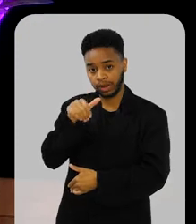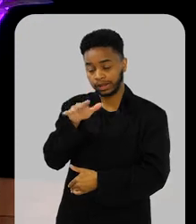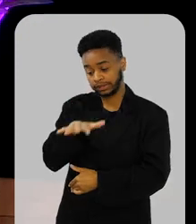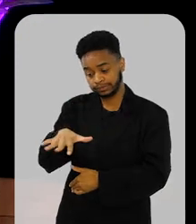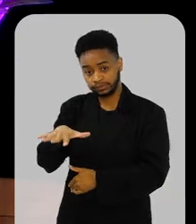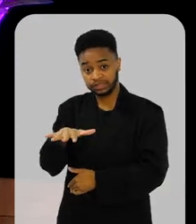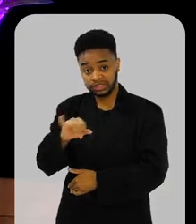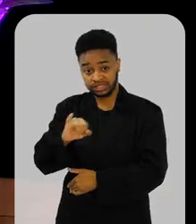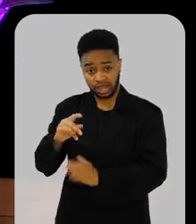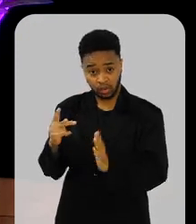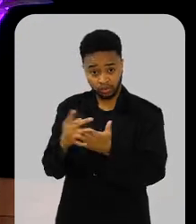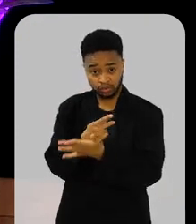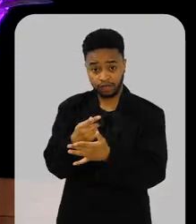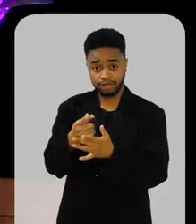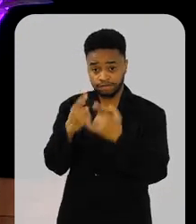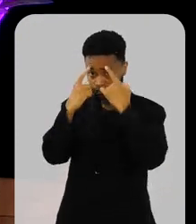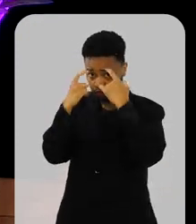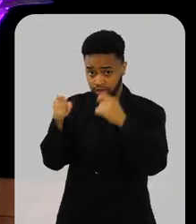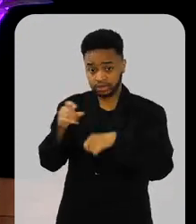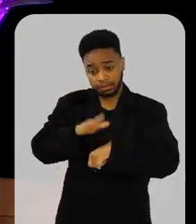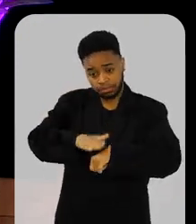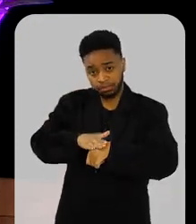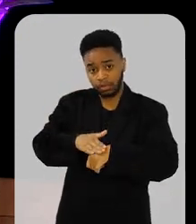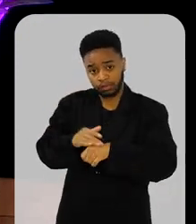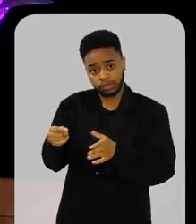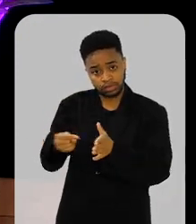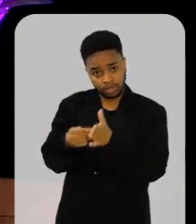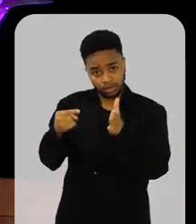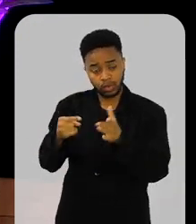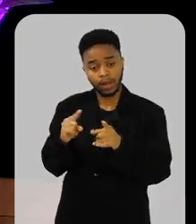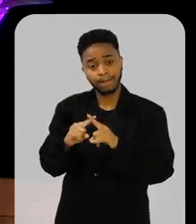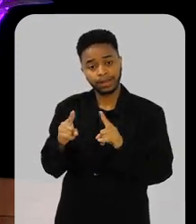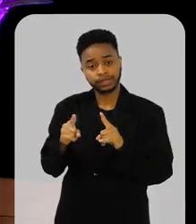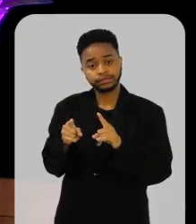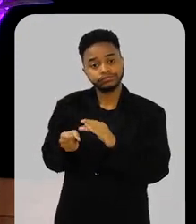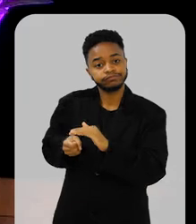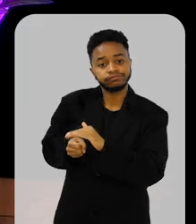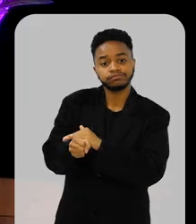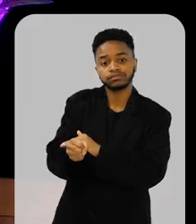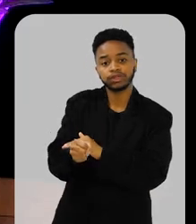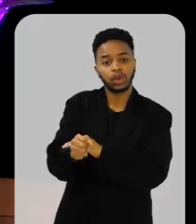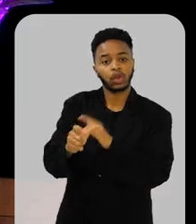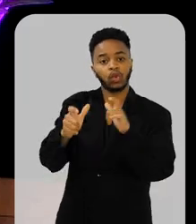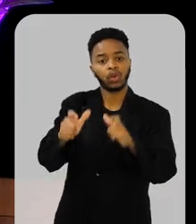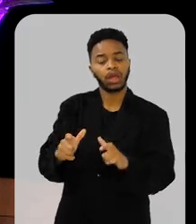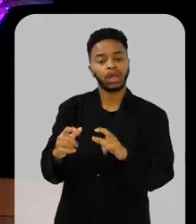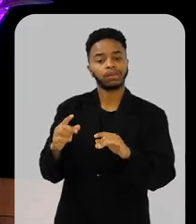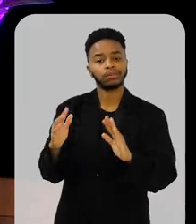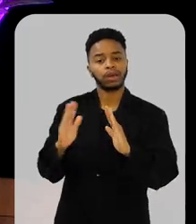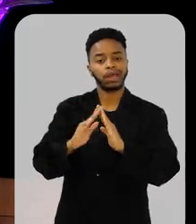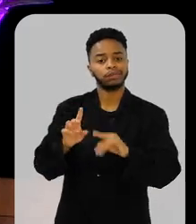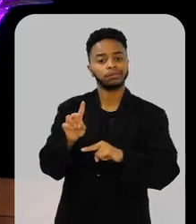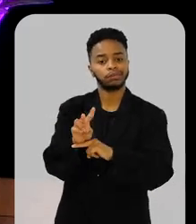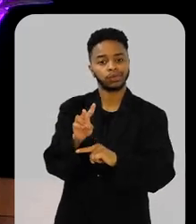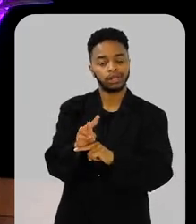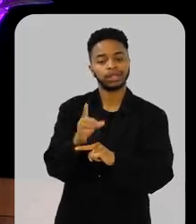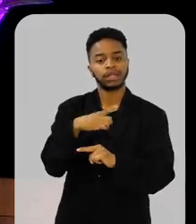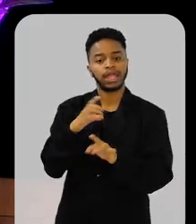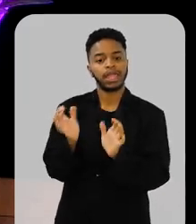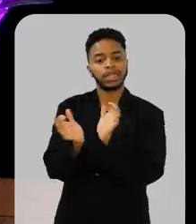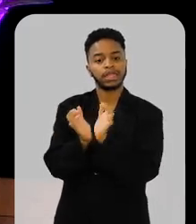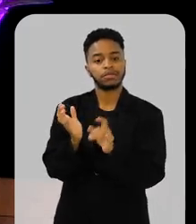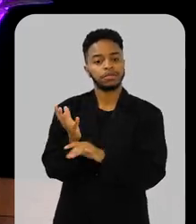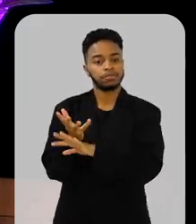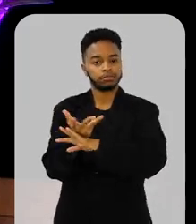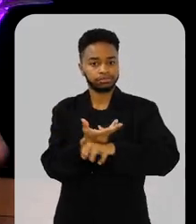que sofrem violência e que denunciam, elas vão para um abrigo e lá serão atendidas por uma equipe